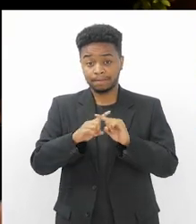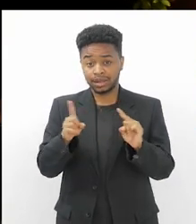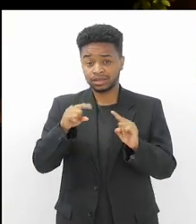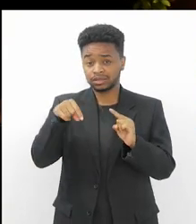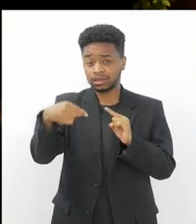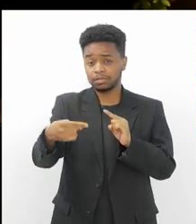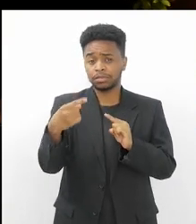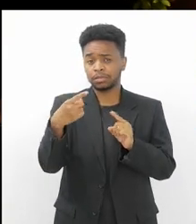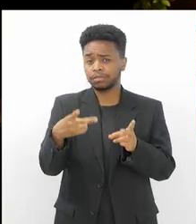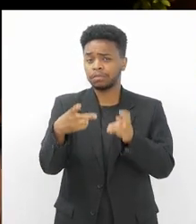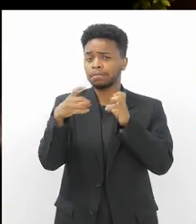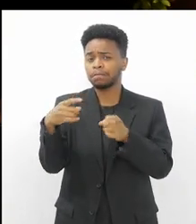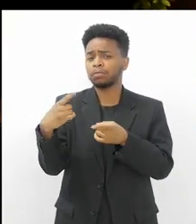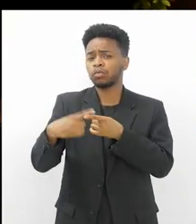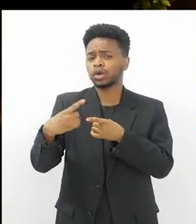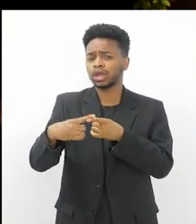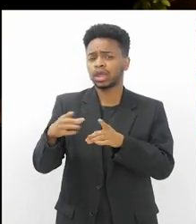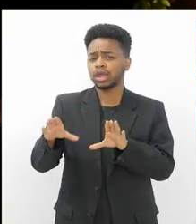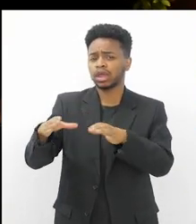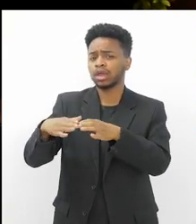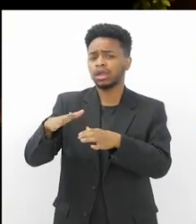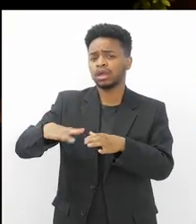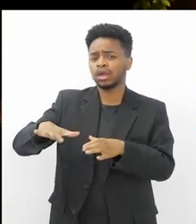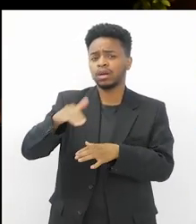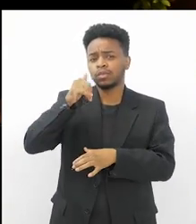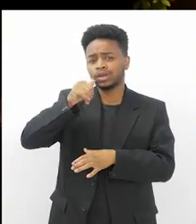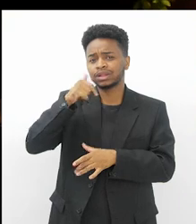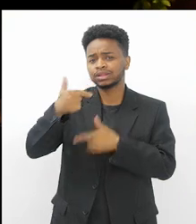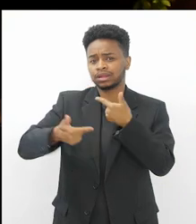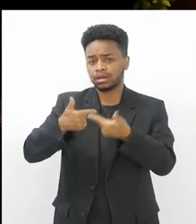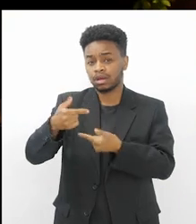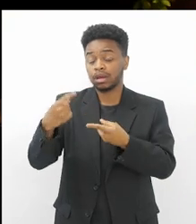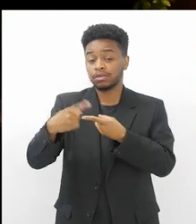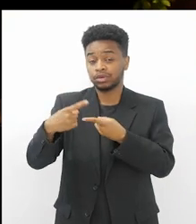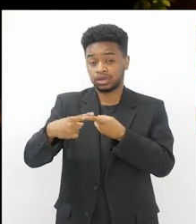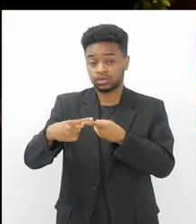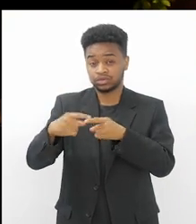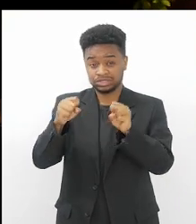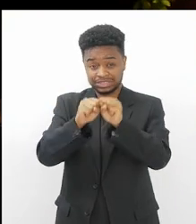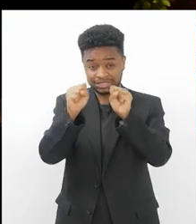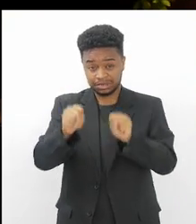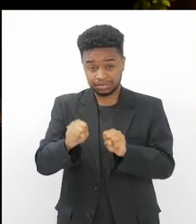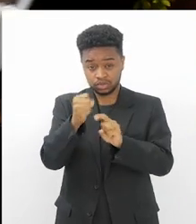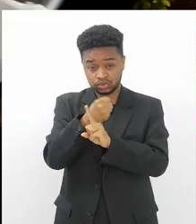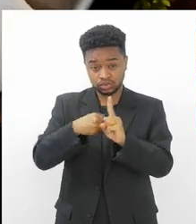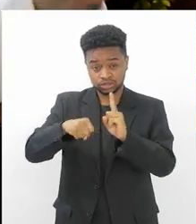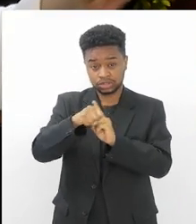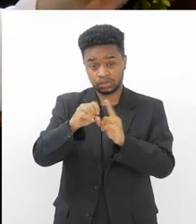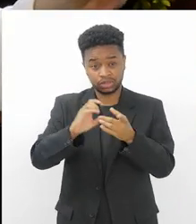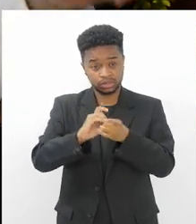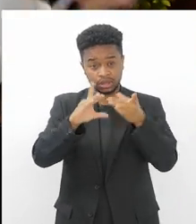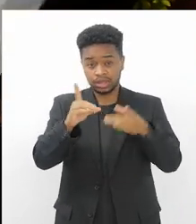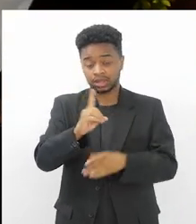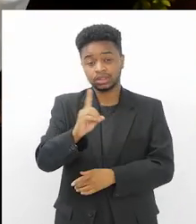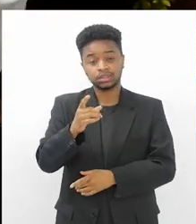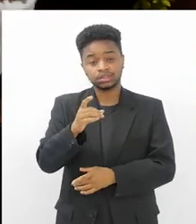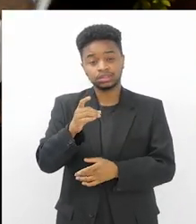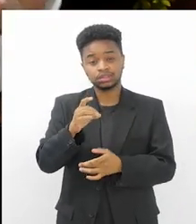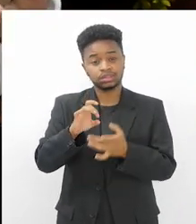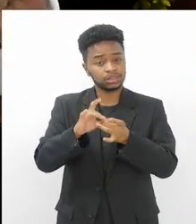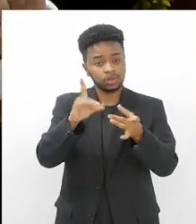interessante. Aí você vai ver por que que elas trabalham. Elas trabalham porque o sistema da social-democracia